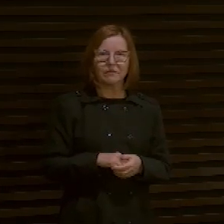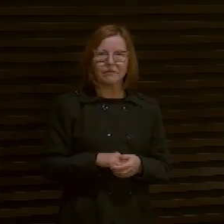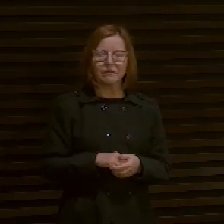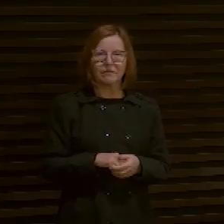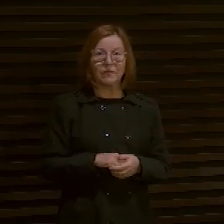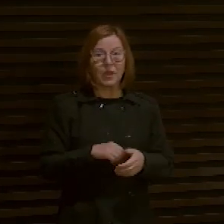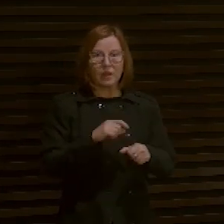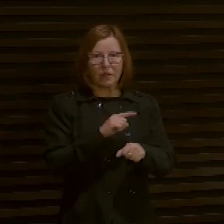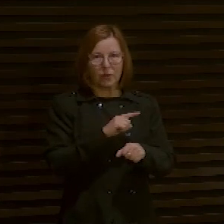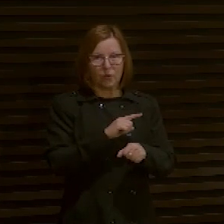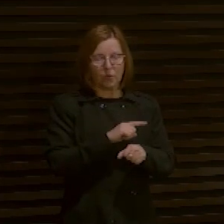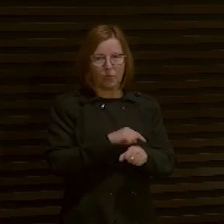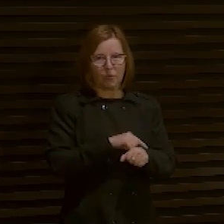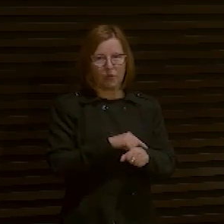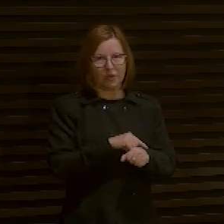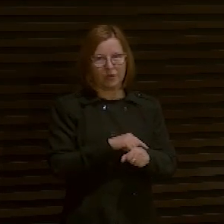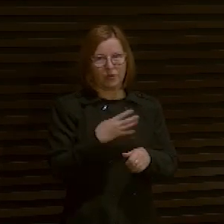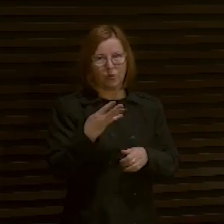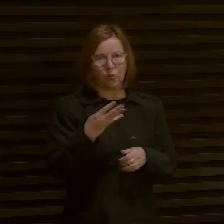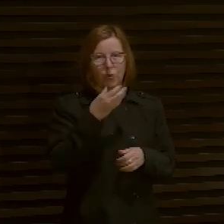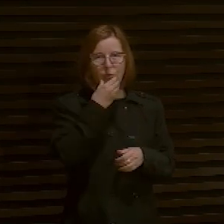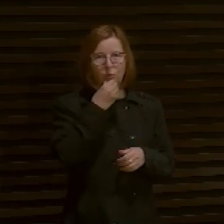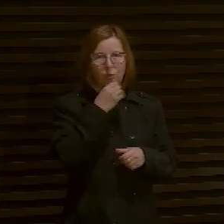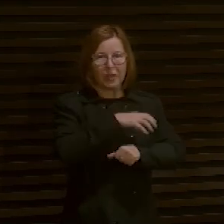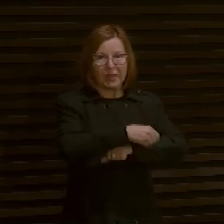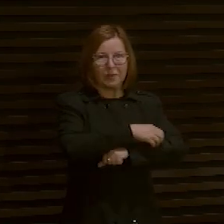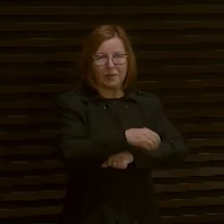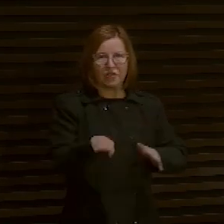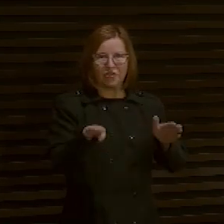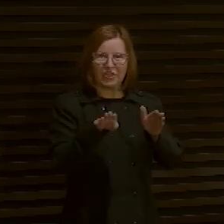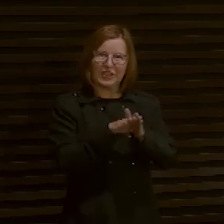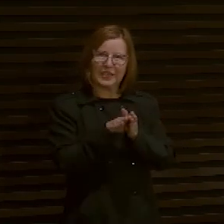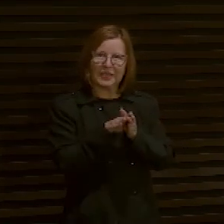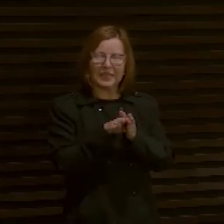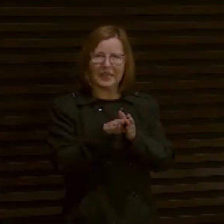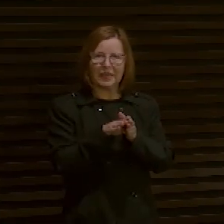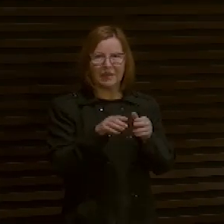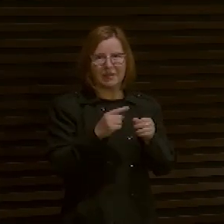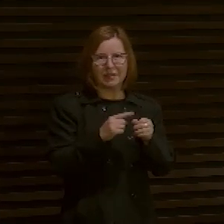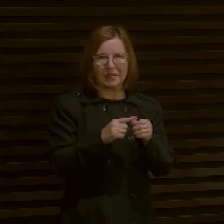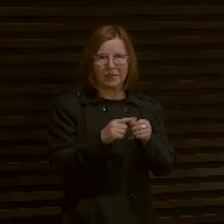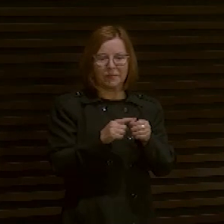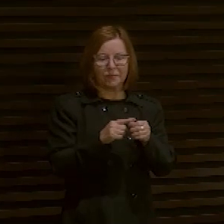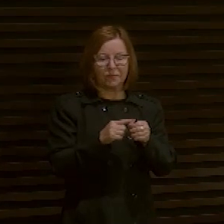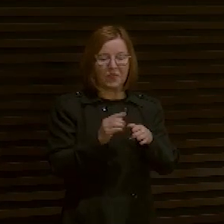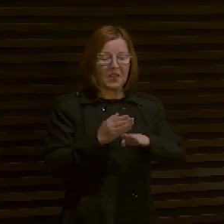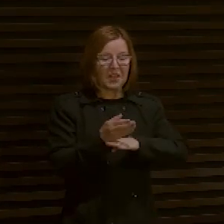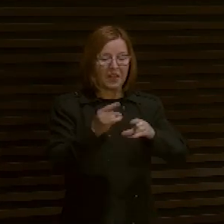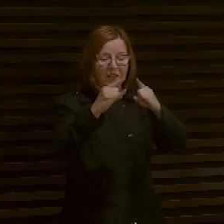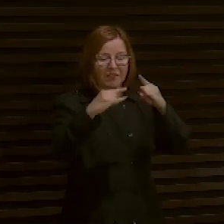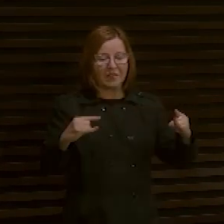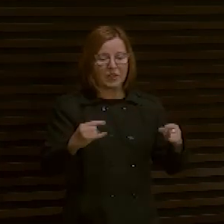Assim, quando aqueles leprosos chegaram às imediações do arraial, entraram numa tenda, comeram